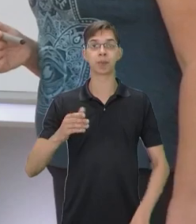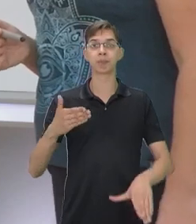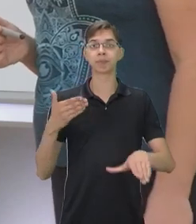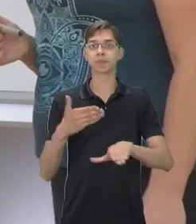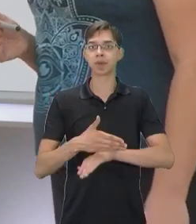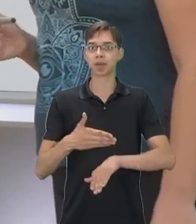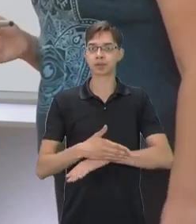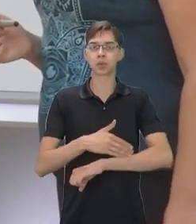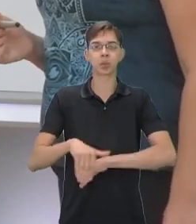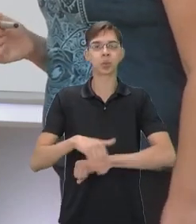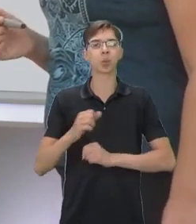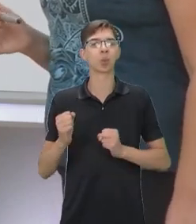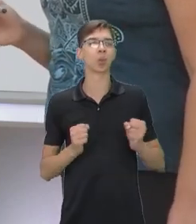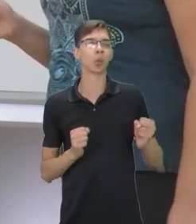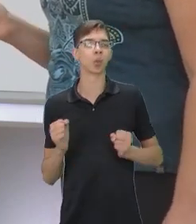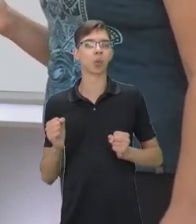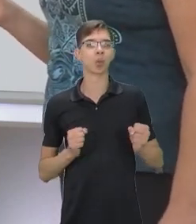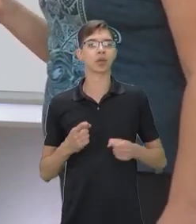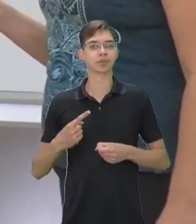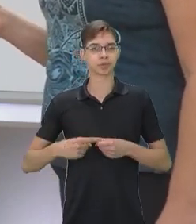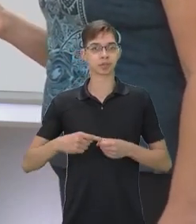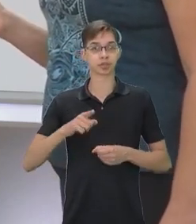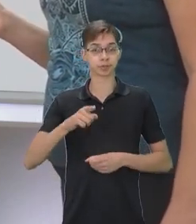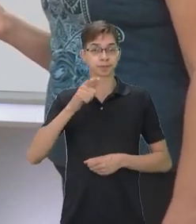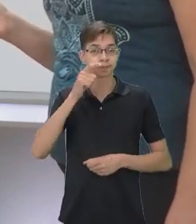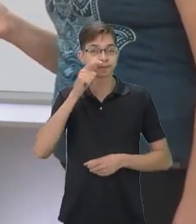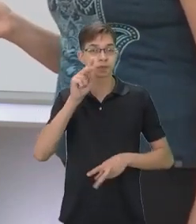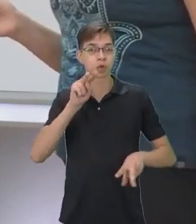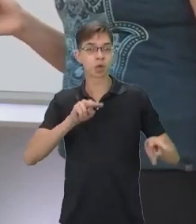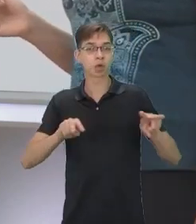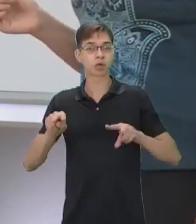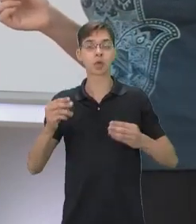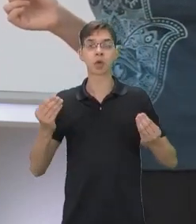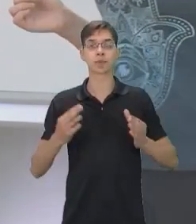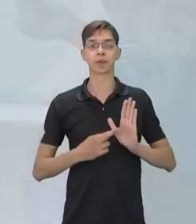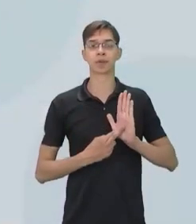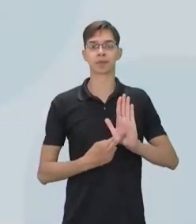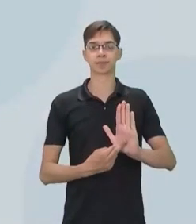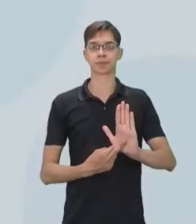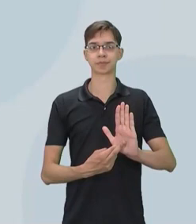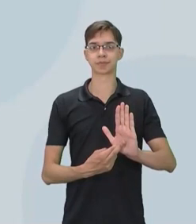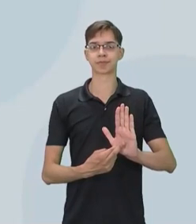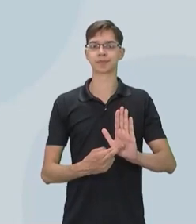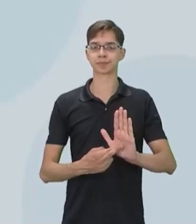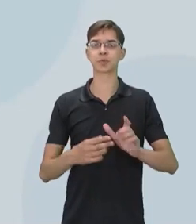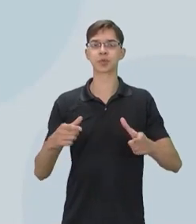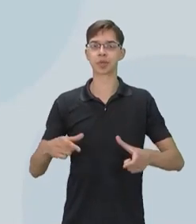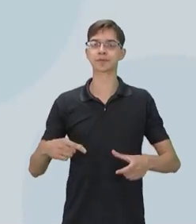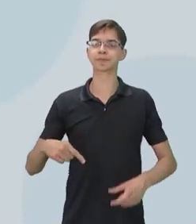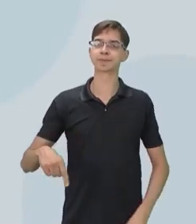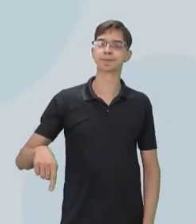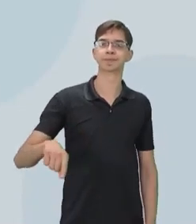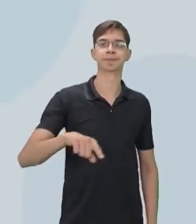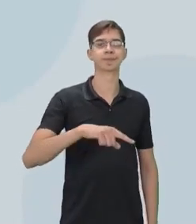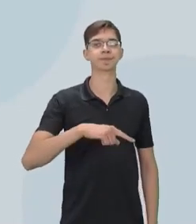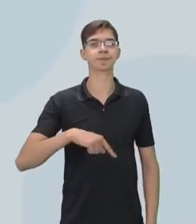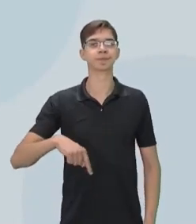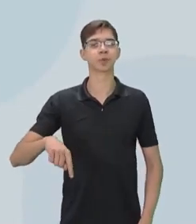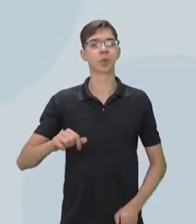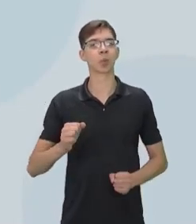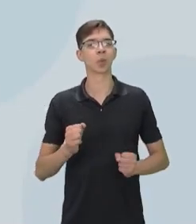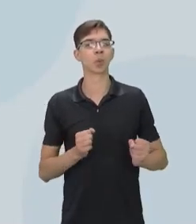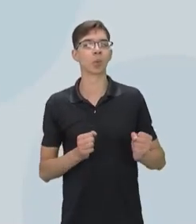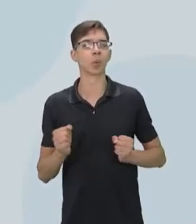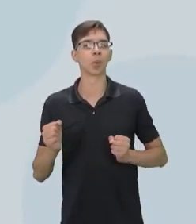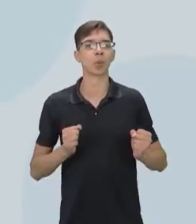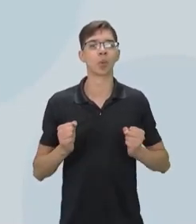cidade. Observe, destacada abaixo, a representação de um circuito dessa corrida com algumas